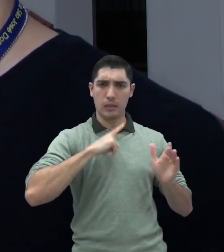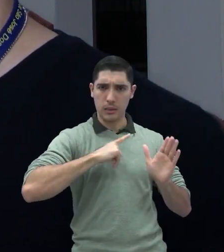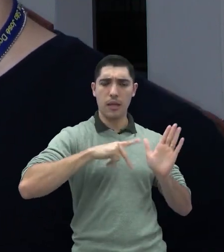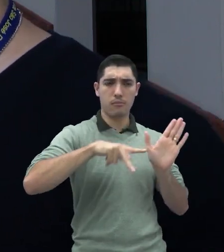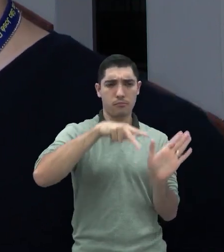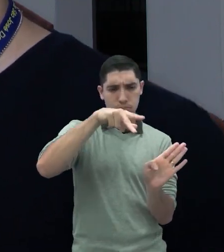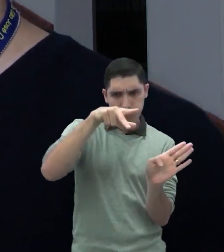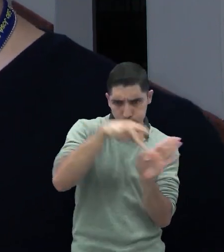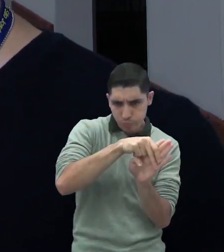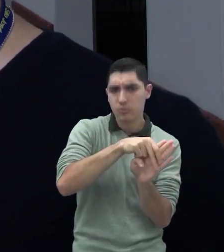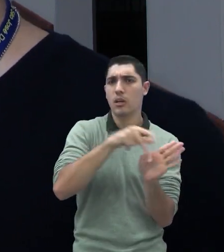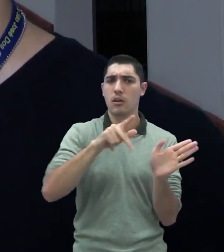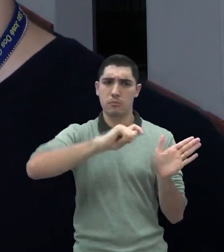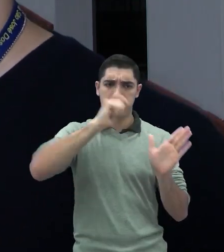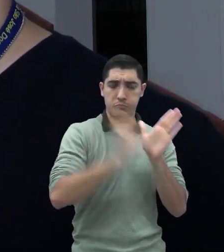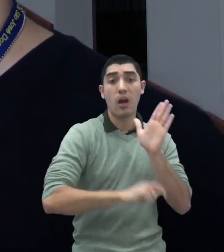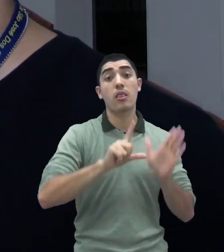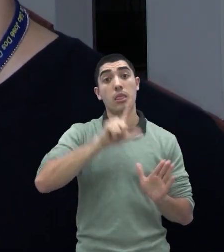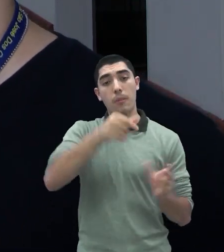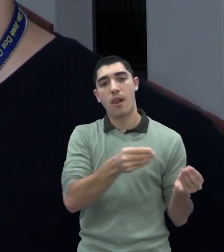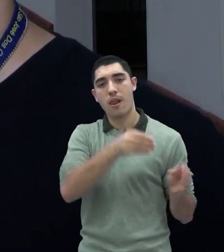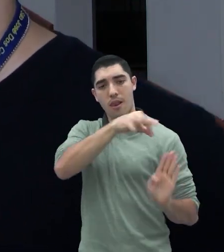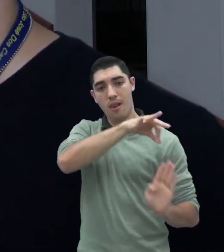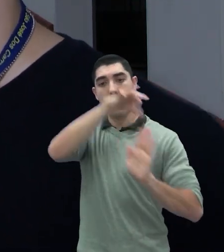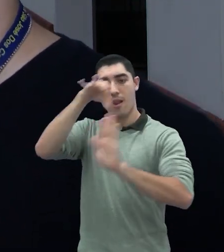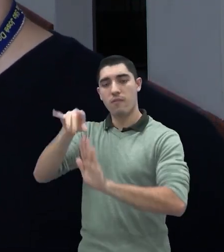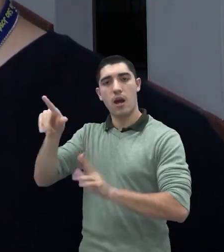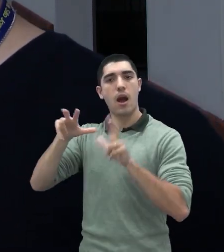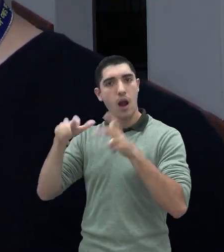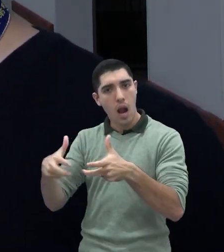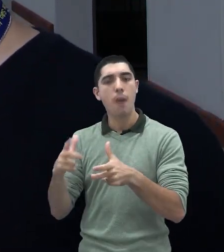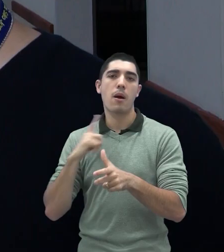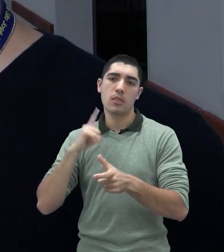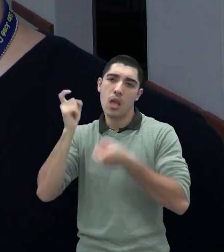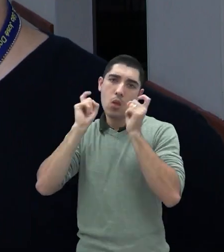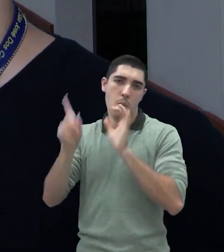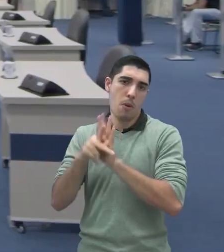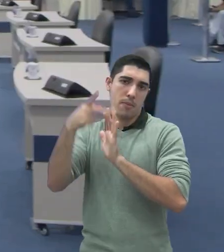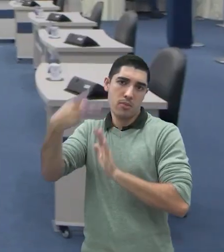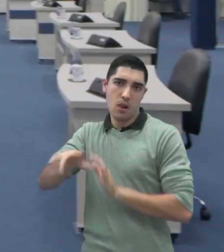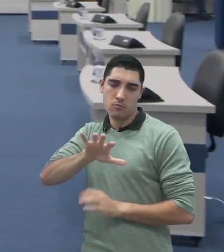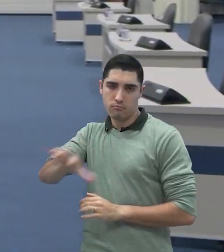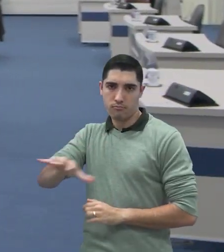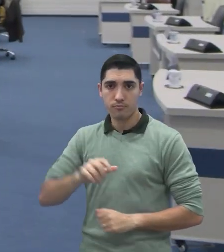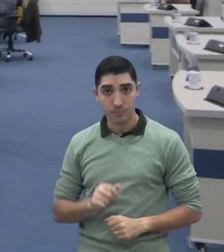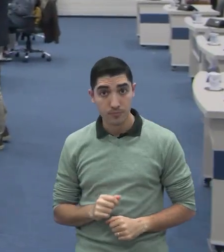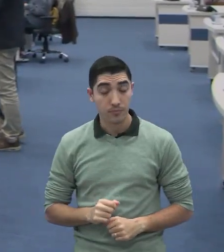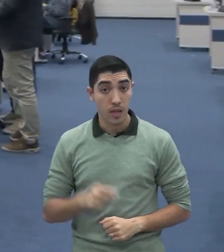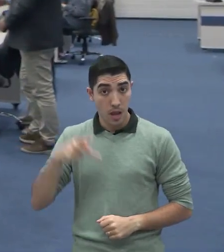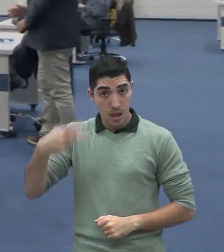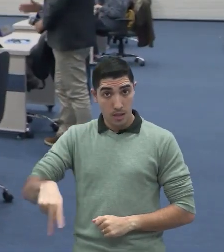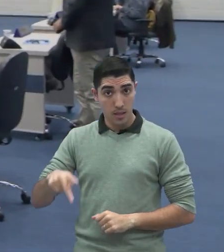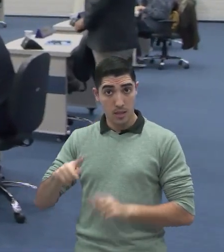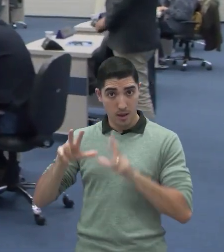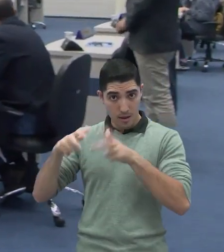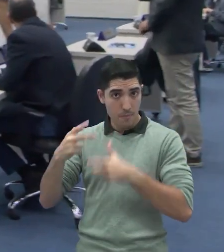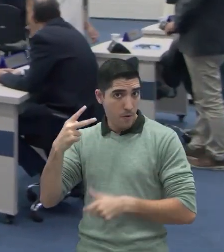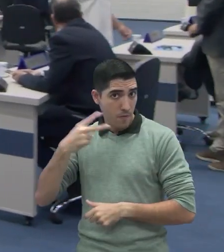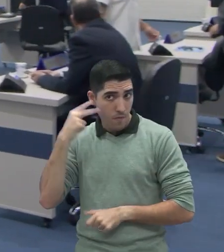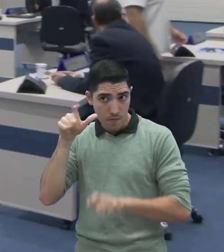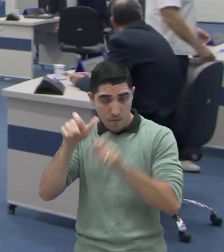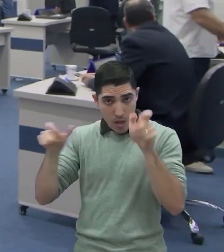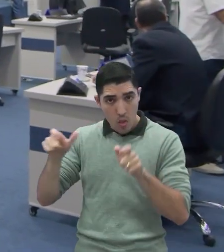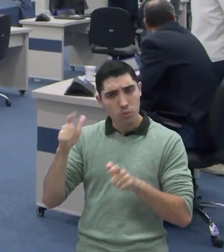para a Câmara. Aí a Câmara tem um rito próprio, uma audiência própria, a votação do projeto de lei. Na Câmara, vereadores acreditam